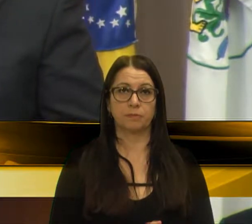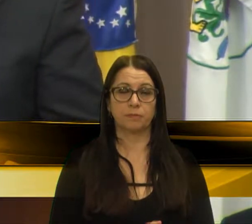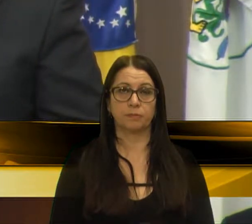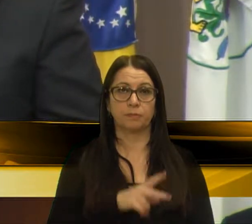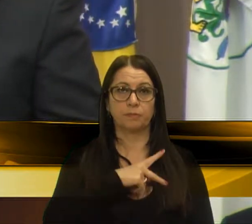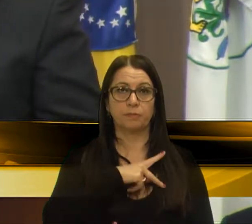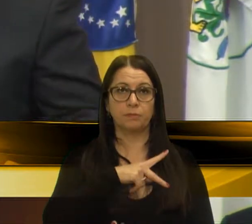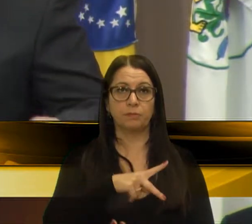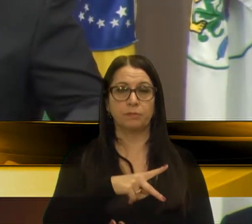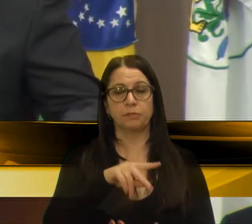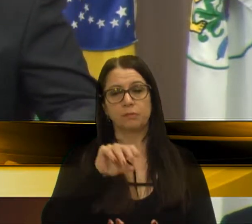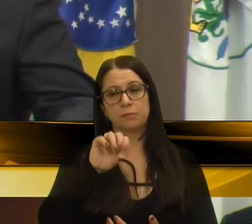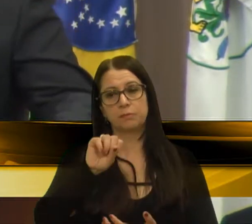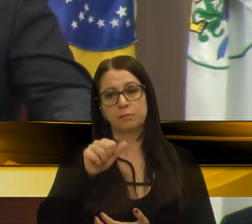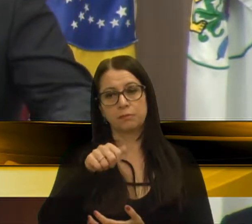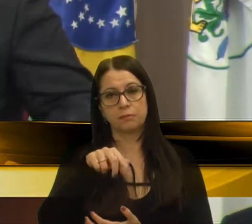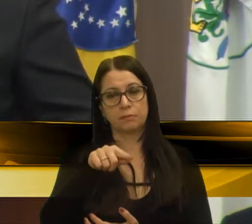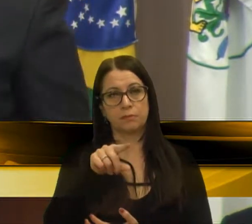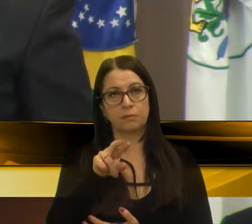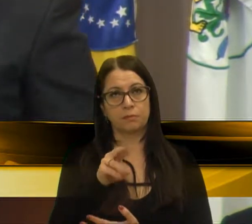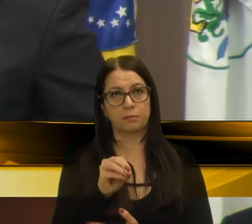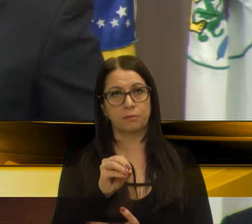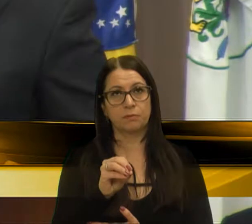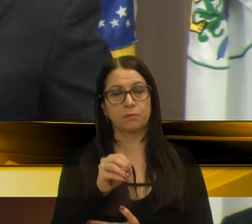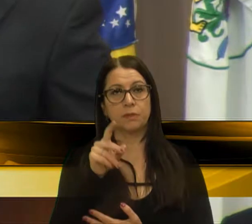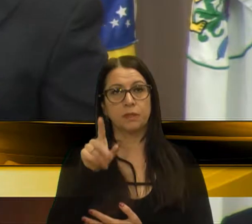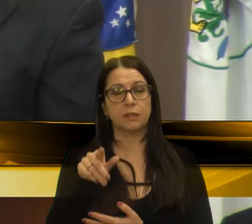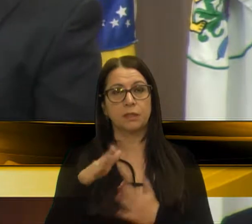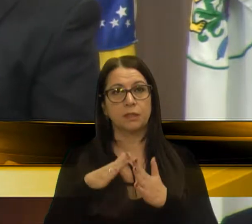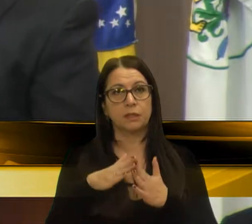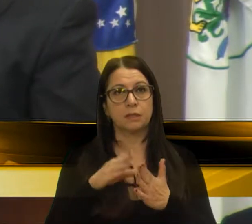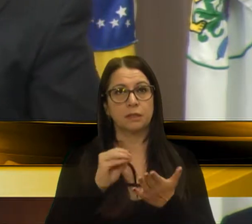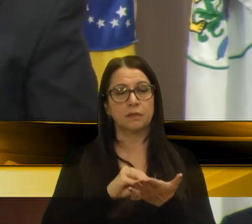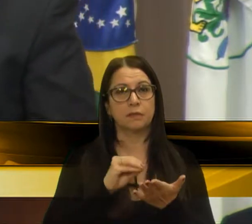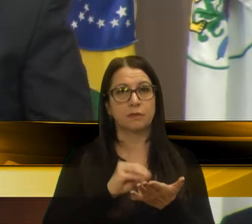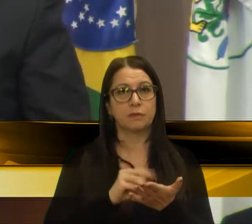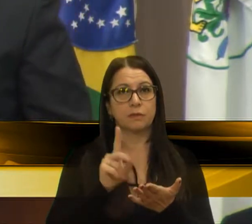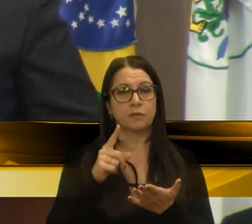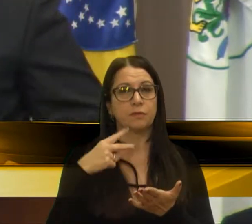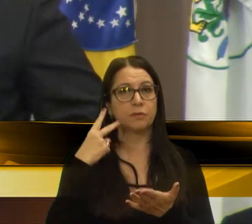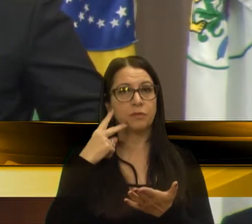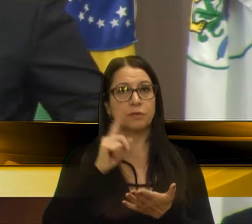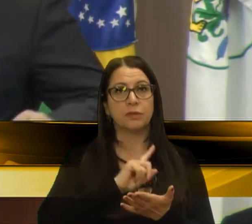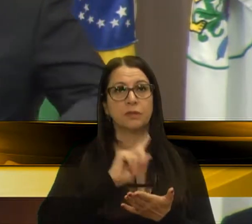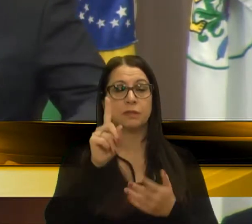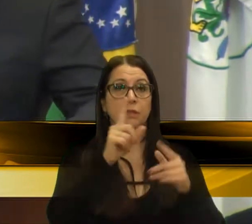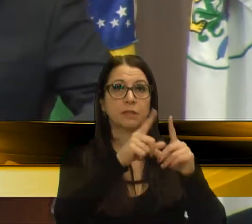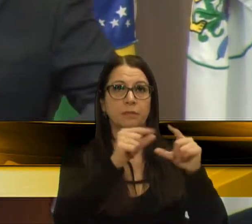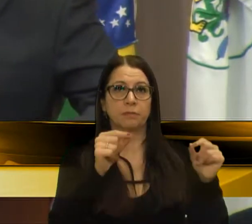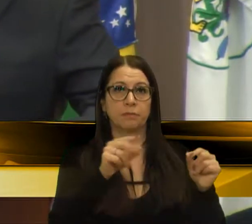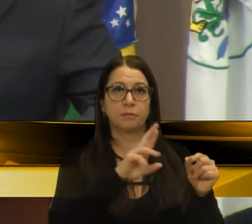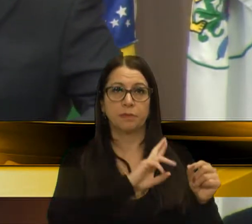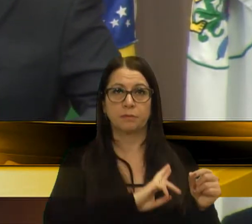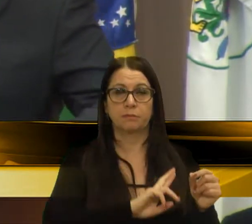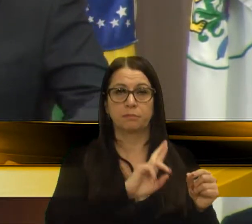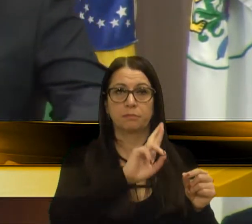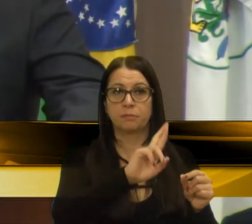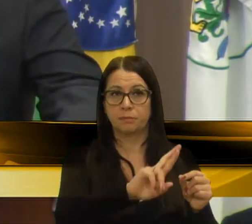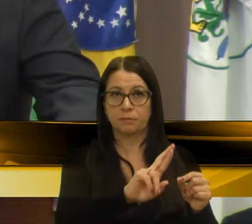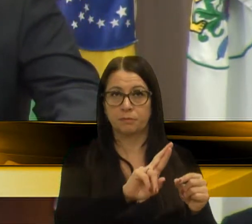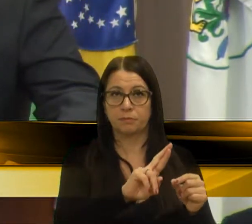presidente Sandro, que na casa hoje está faltando um vereador que está em Brasília, mas está nos representando. Quero dizer